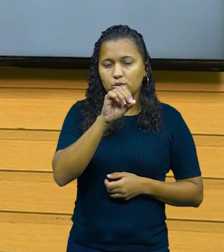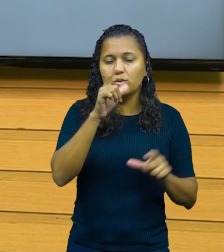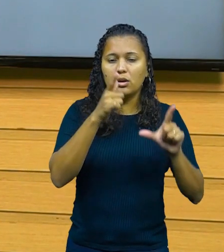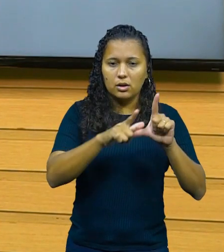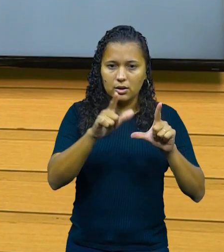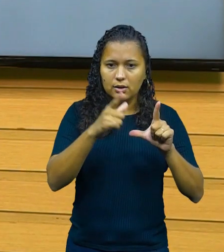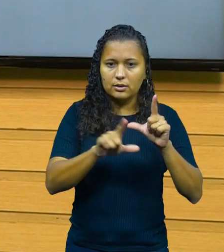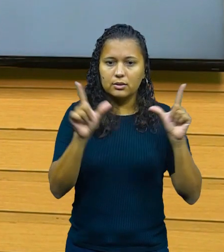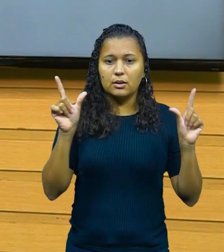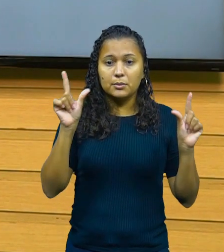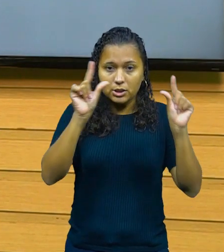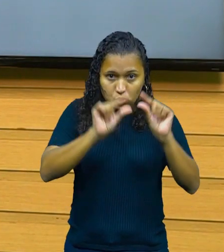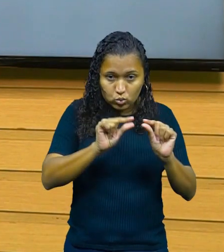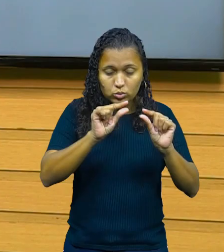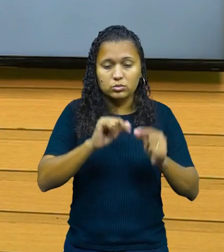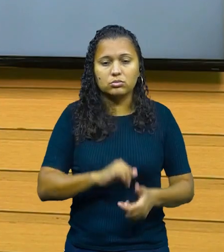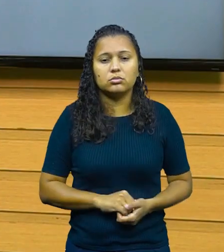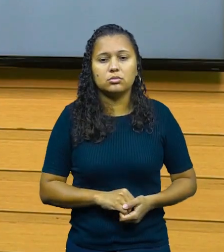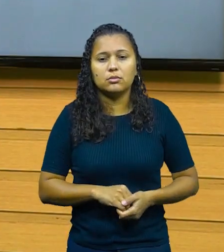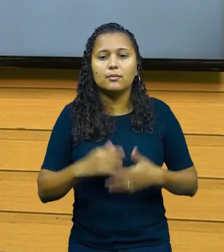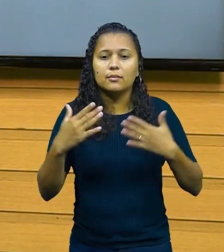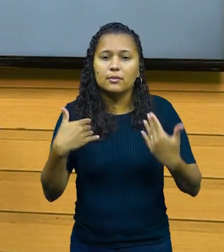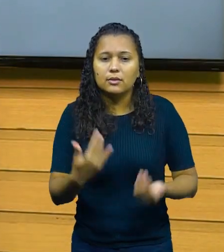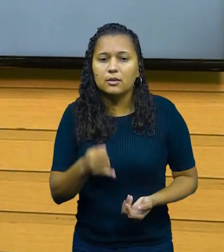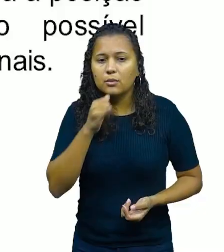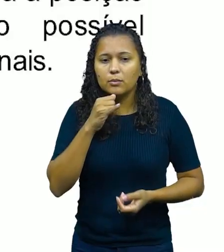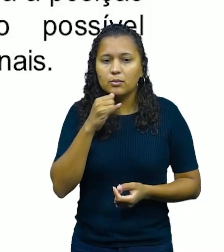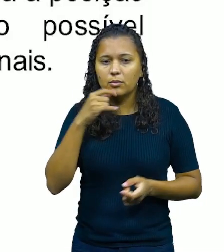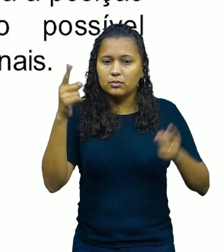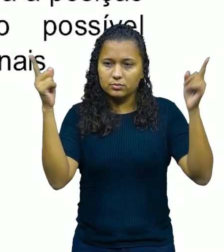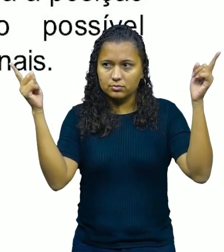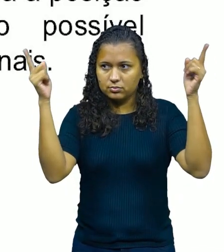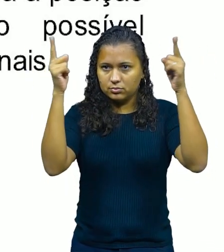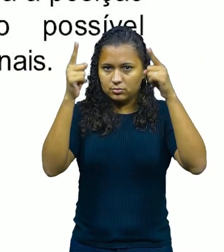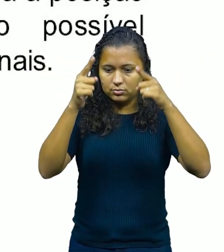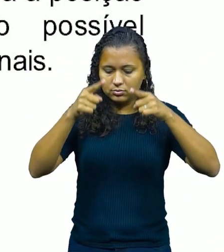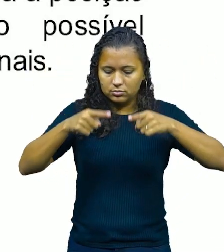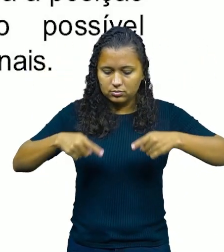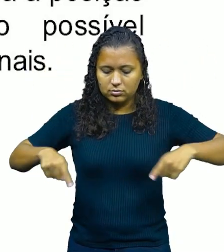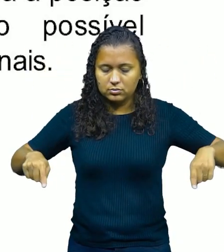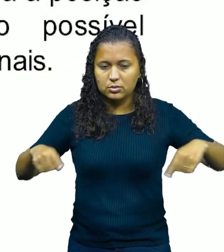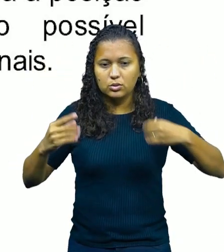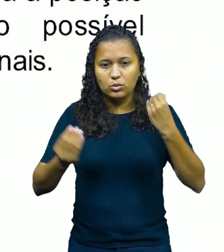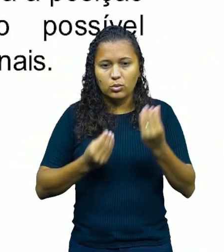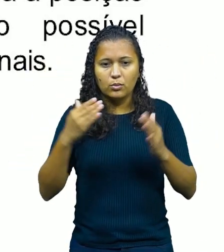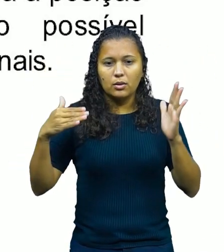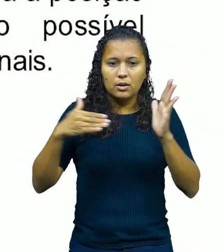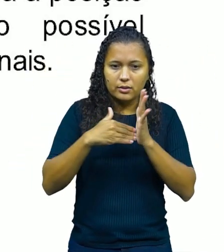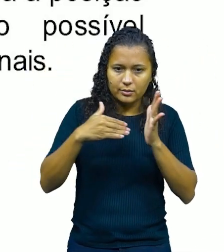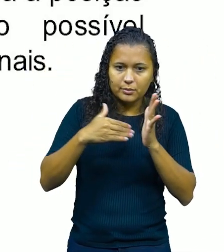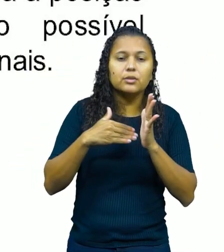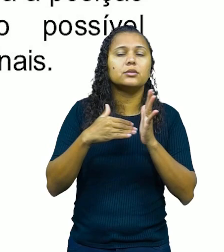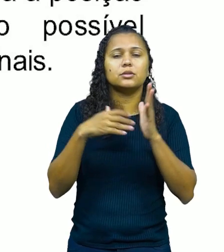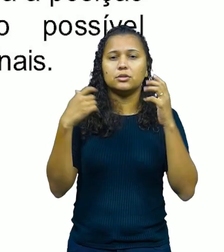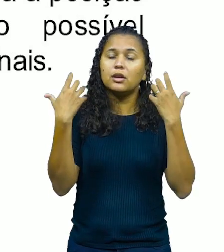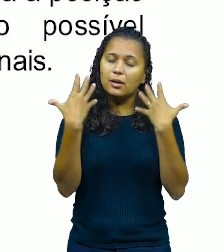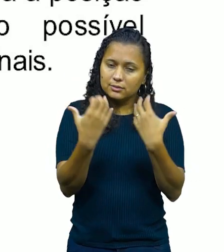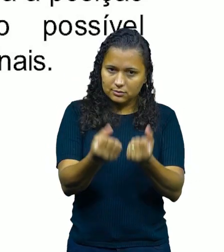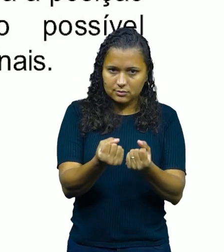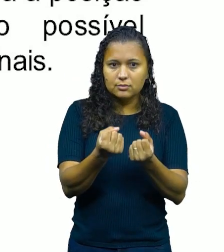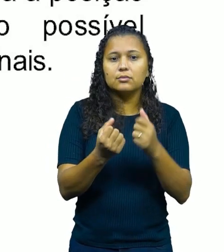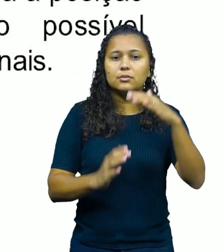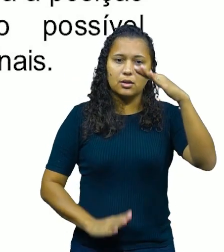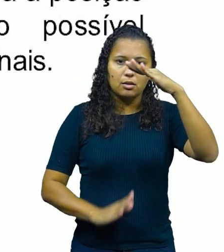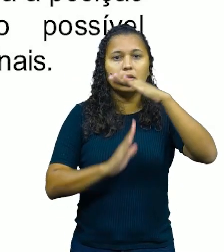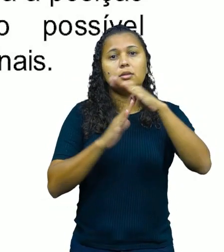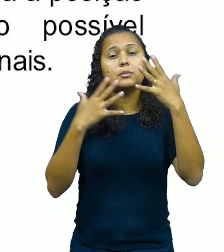tem um alfabeto em letra minúscula. E esse arco que ele está formando é todo o limite tolerado que ele